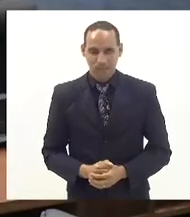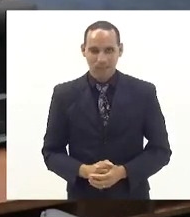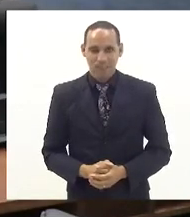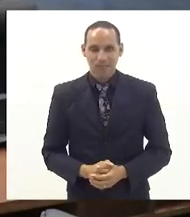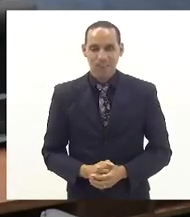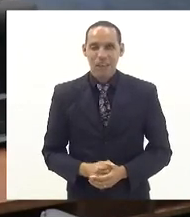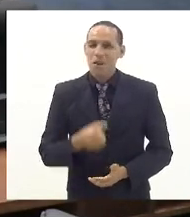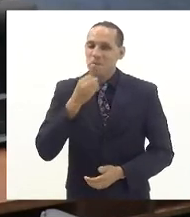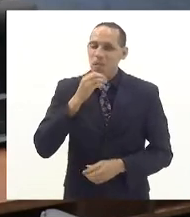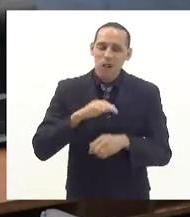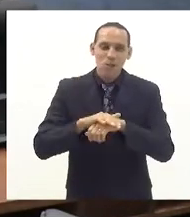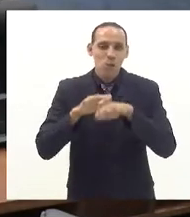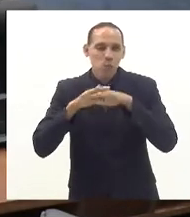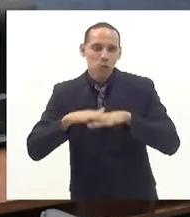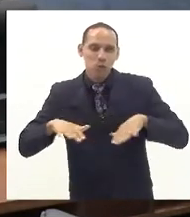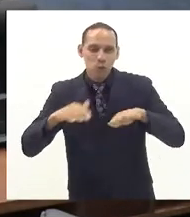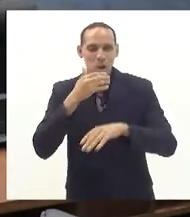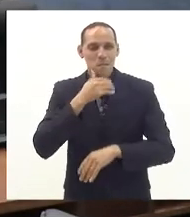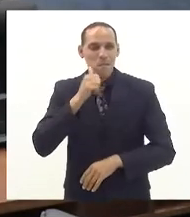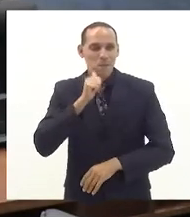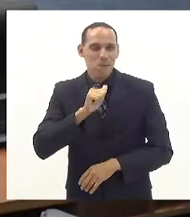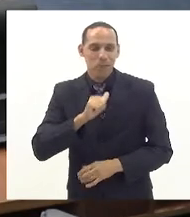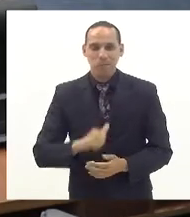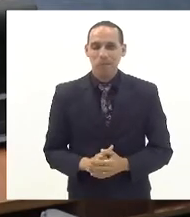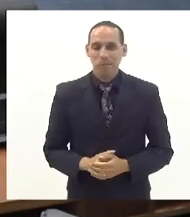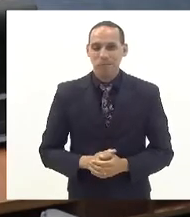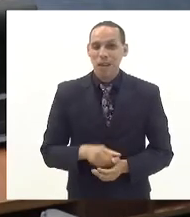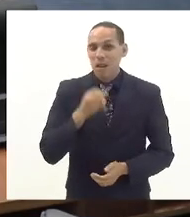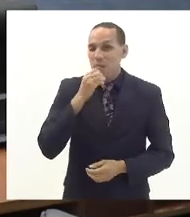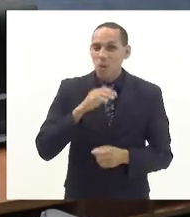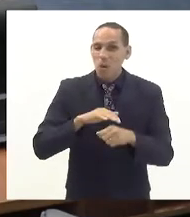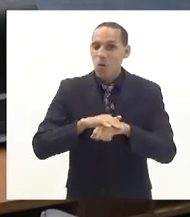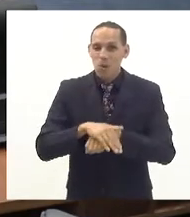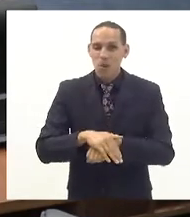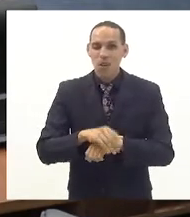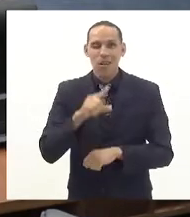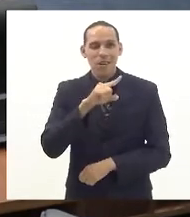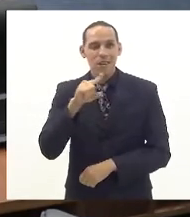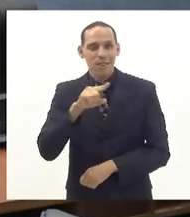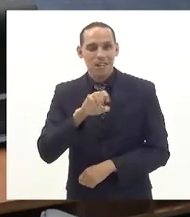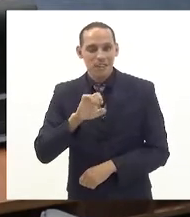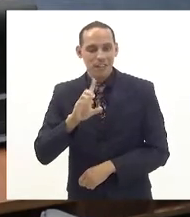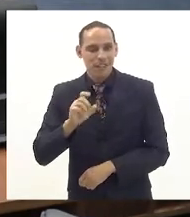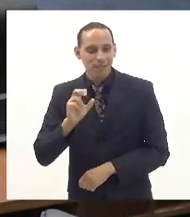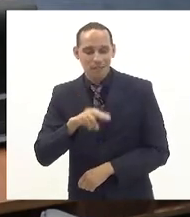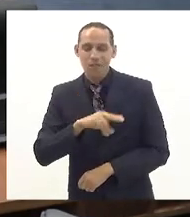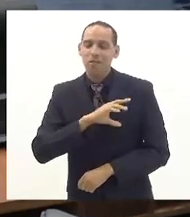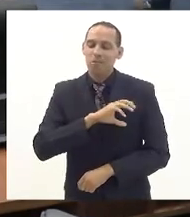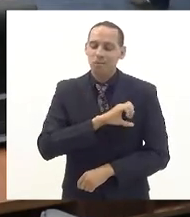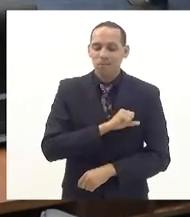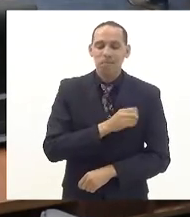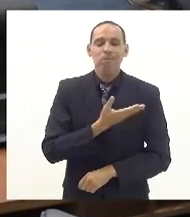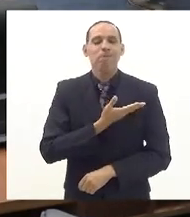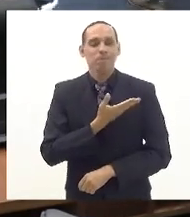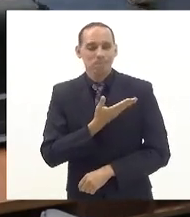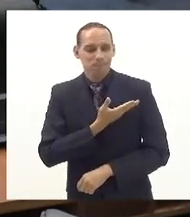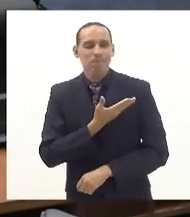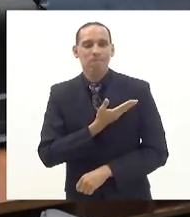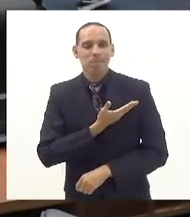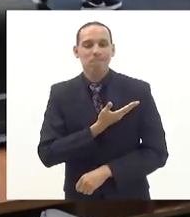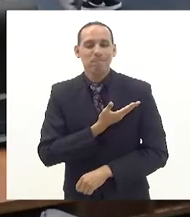Bem, boa noite a todos e a todas. Boa noite, querida Zeidan, companheira,